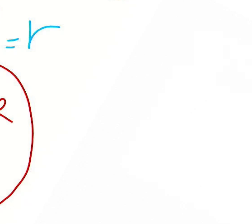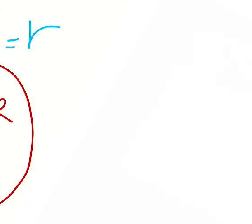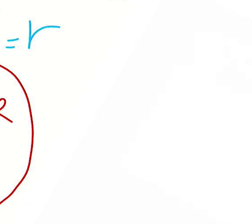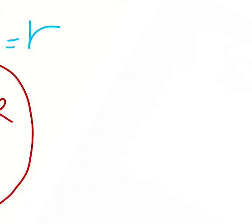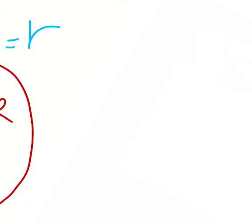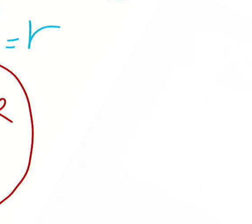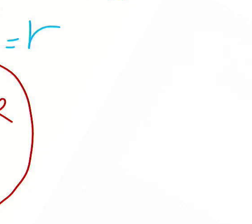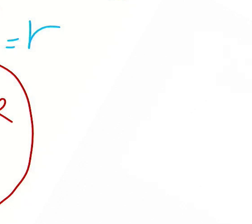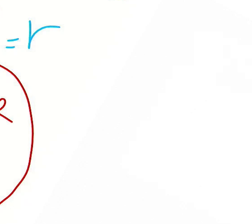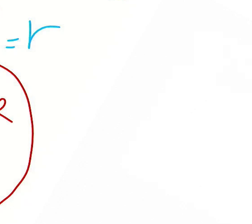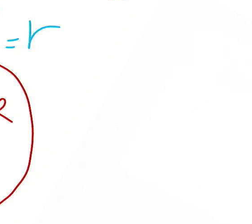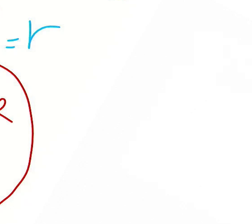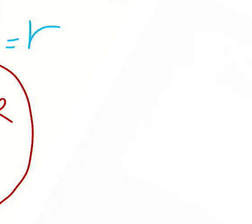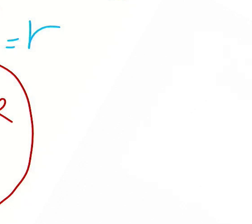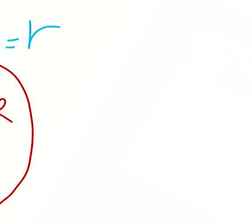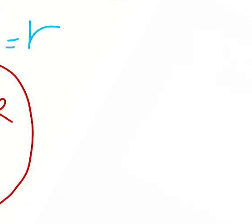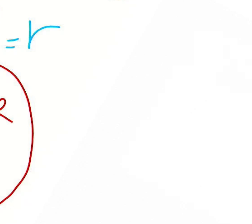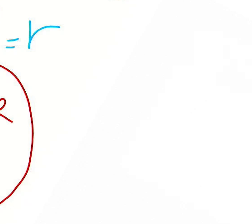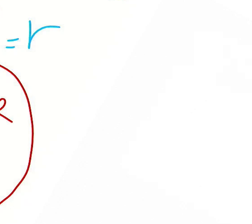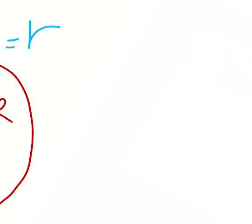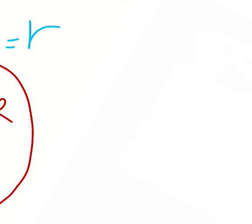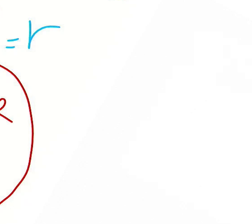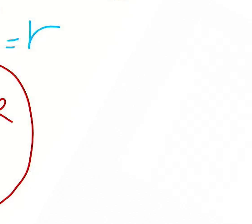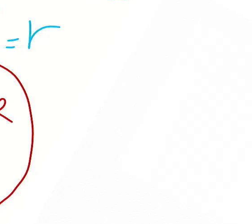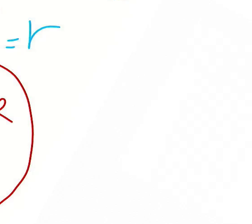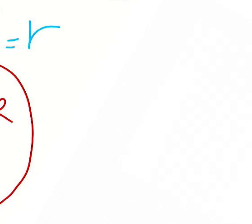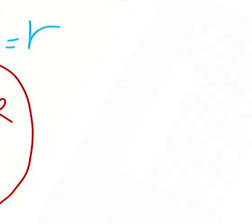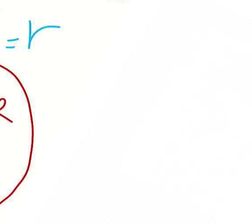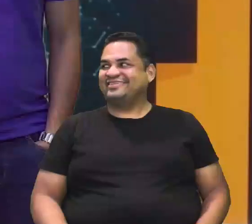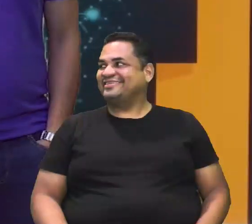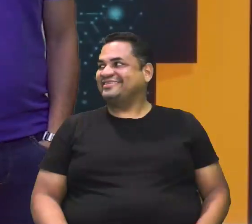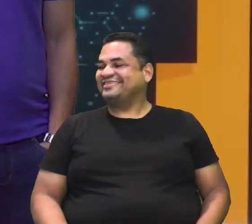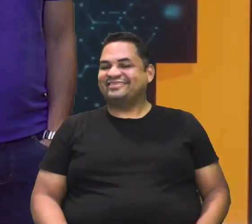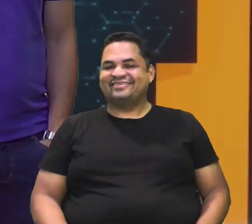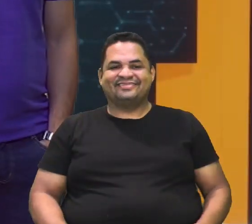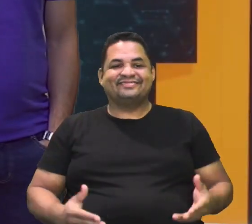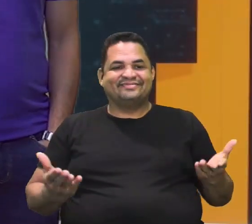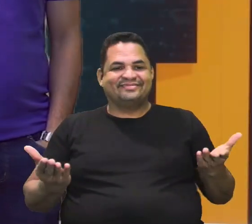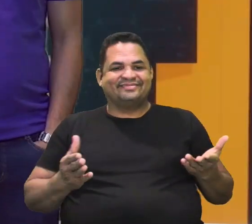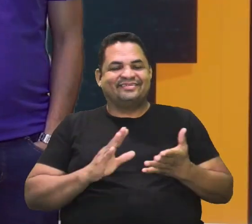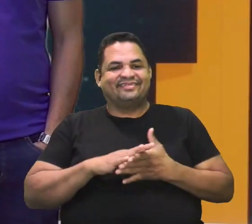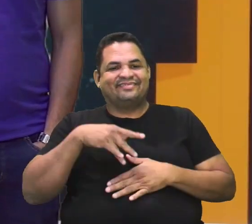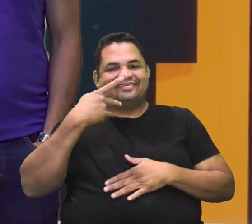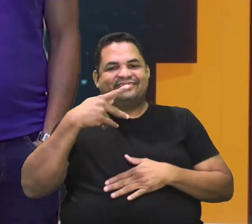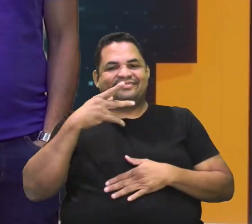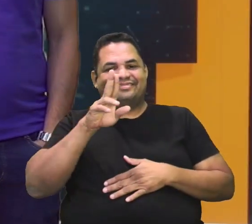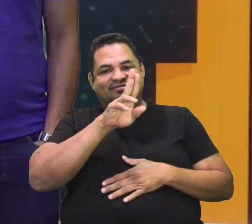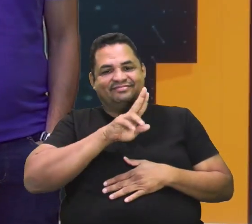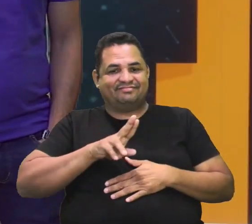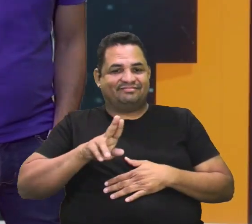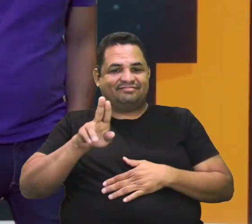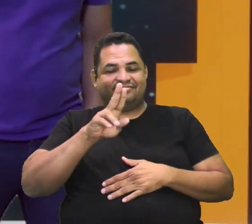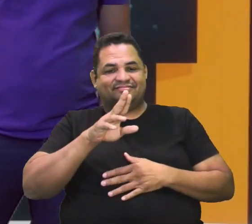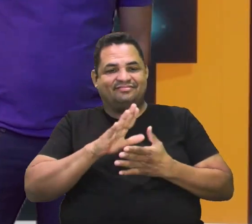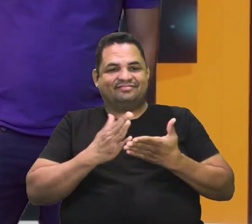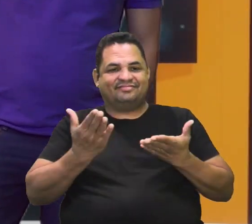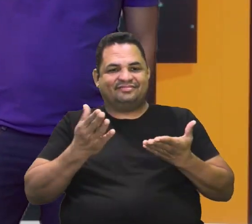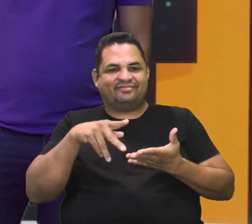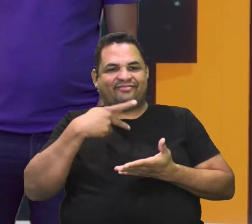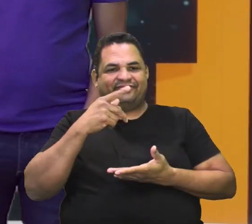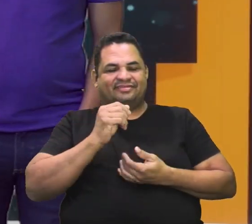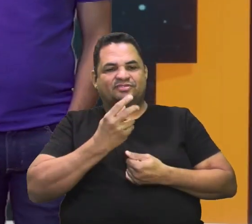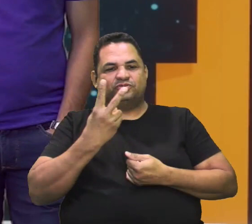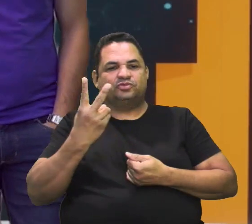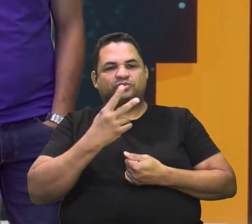mais cabeludos, né? Aqueles mais dificilzinhos aí, tá bom? Então, né, falando agora de aplicações, a gente fez